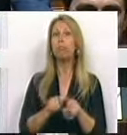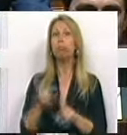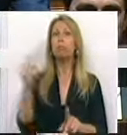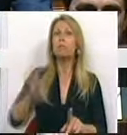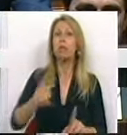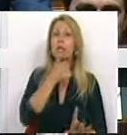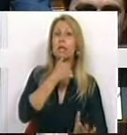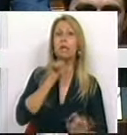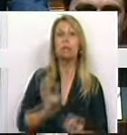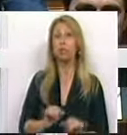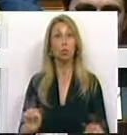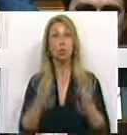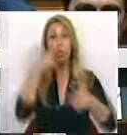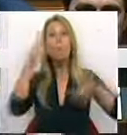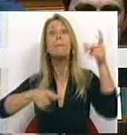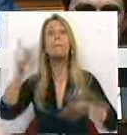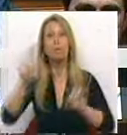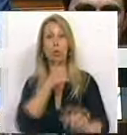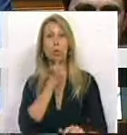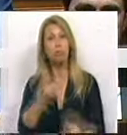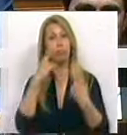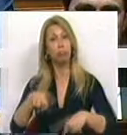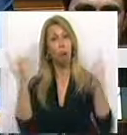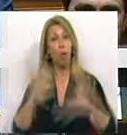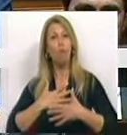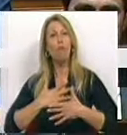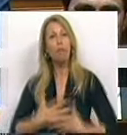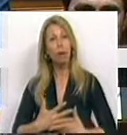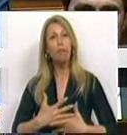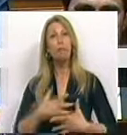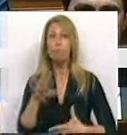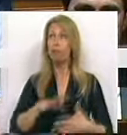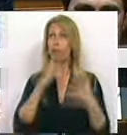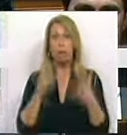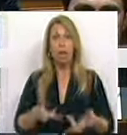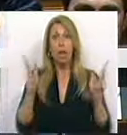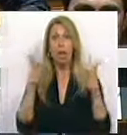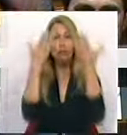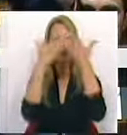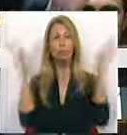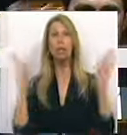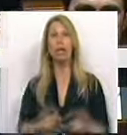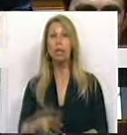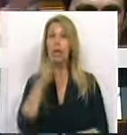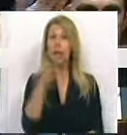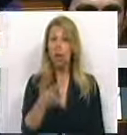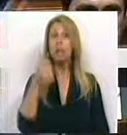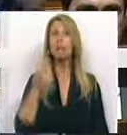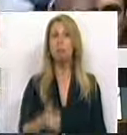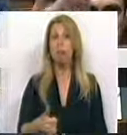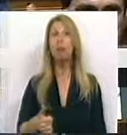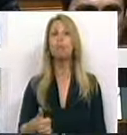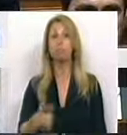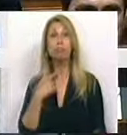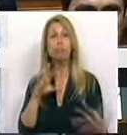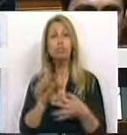decretados pelo povo, que, como disse há pouco, exprimiu a sua vontade de forma livre e democrática. E disse bem de que lado é que está